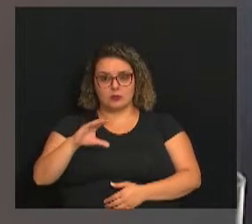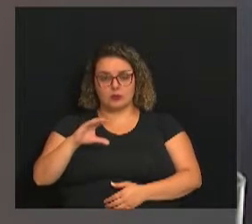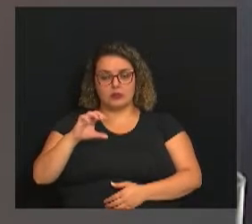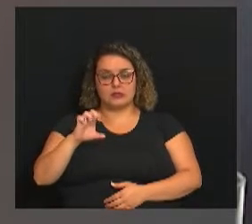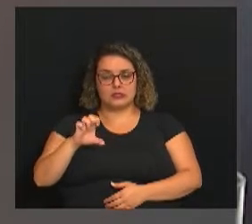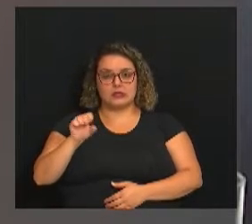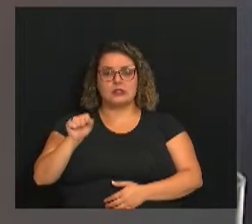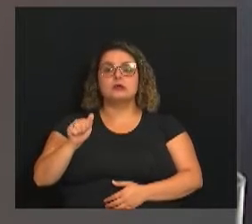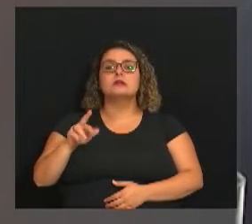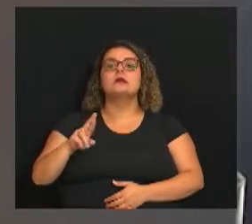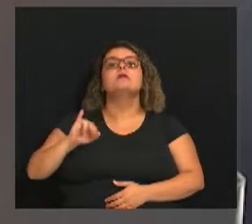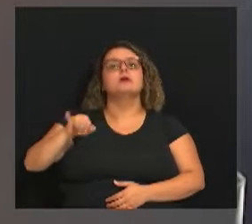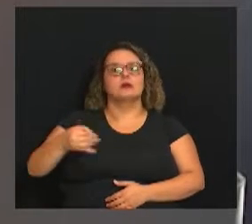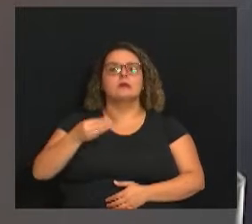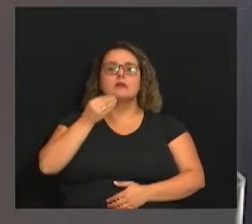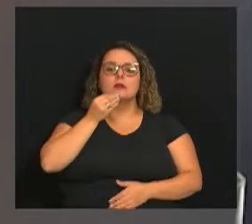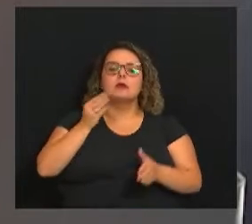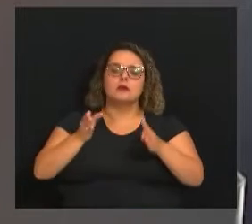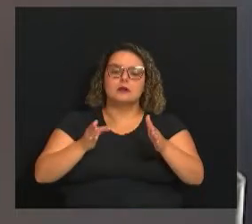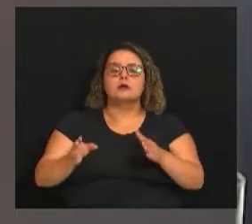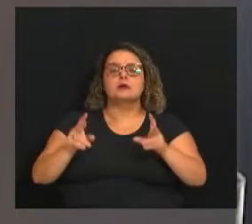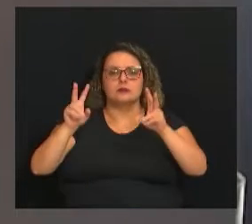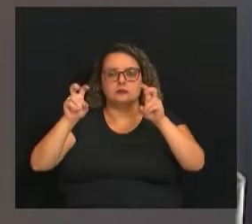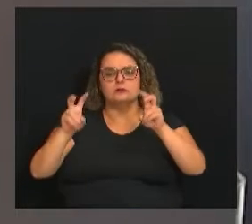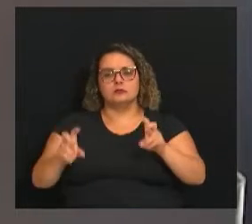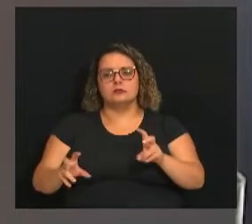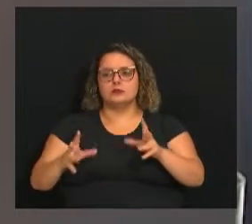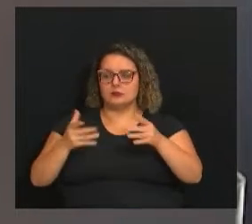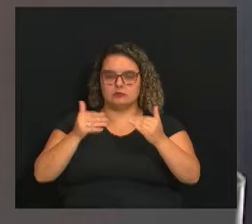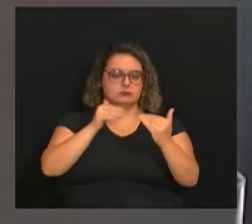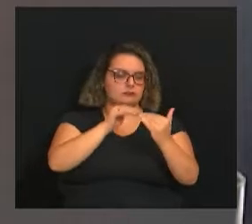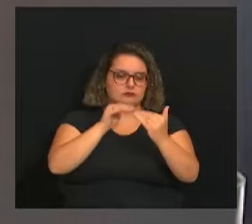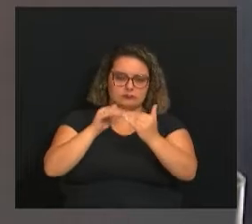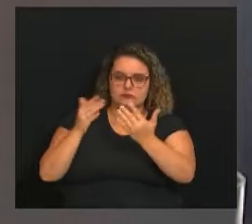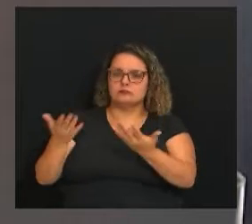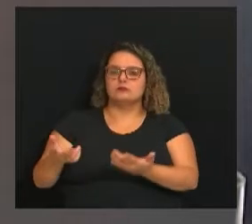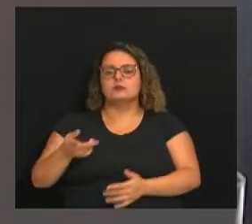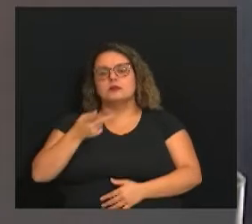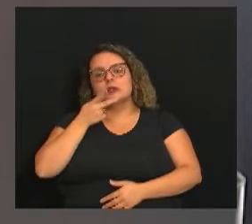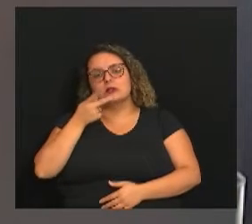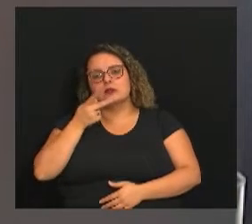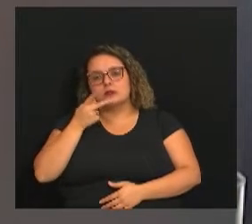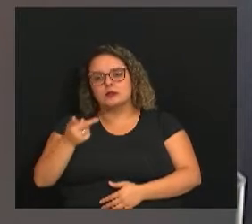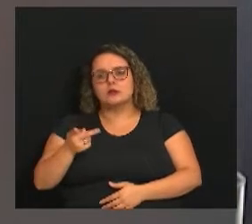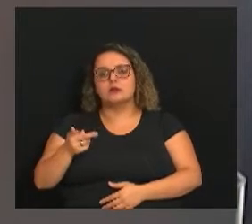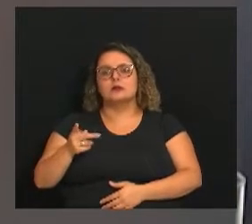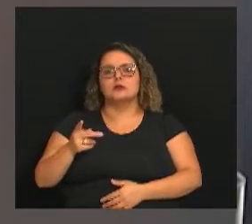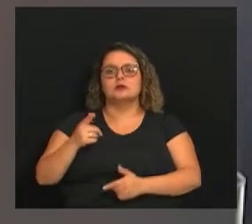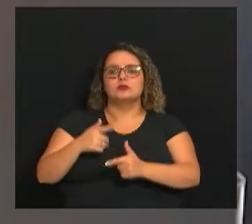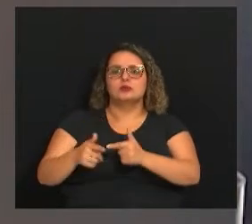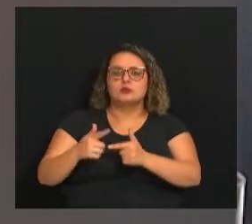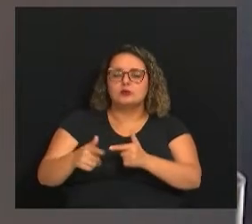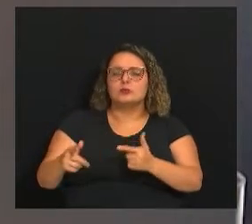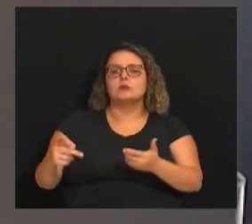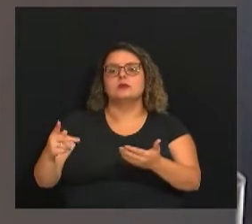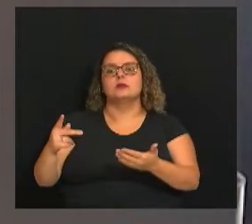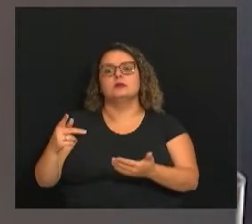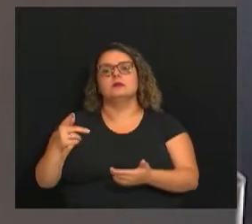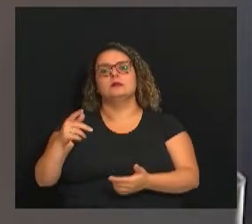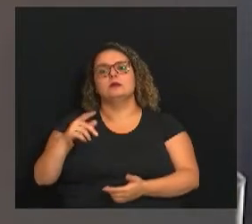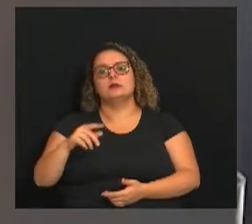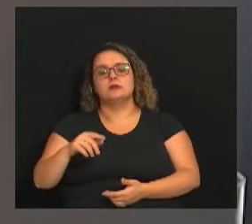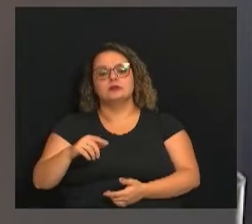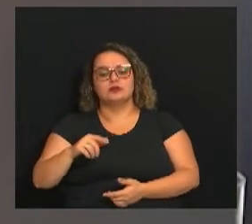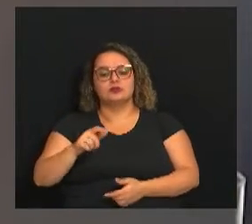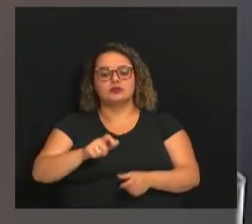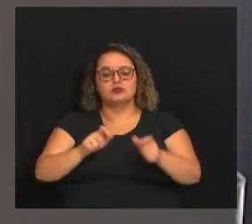aproveitado também nesse tema, porque tem tudo a ver, mais uma vez. Vai falar sobre o déficit de funcionários, vai falar sobre o número de